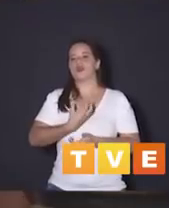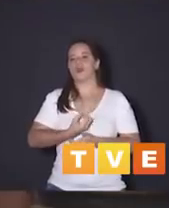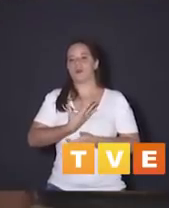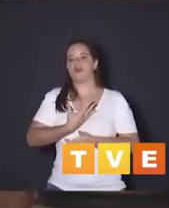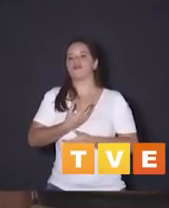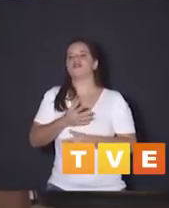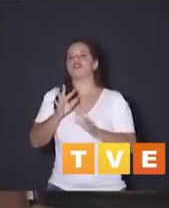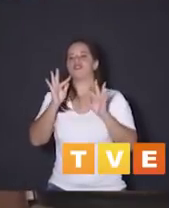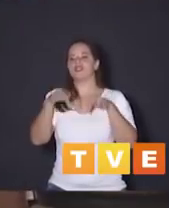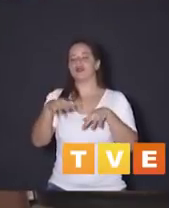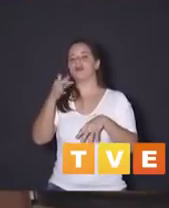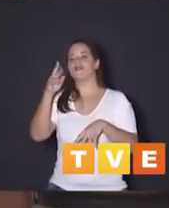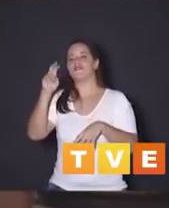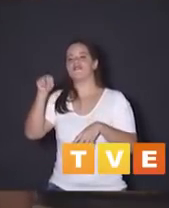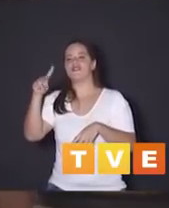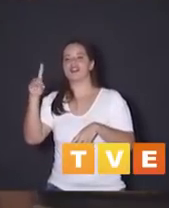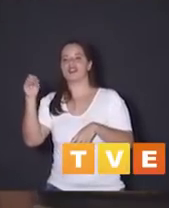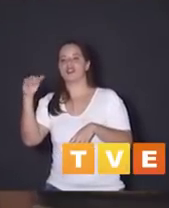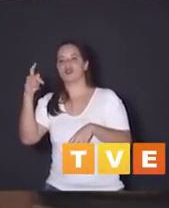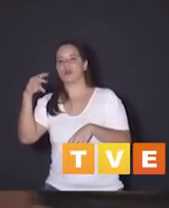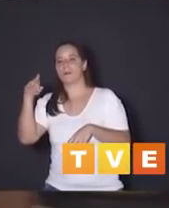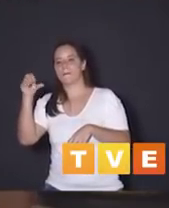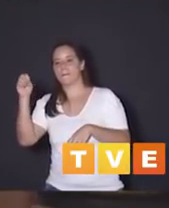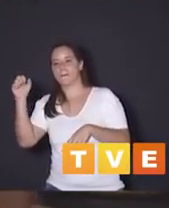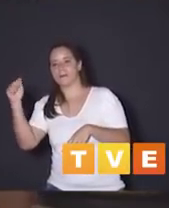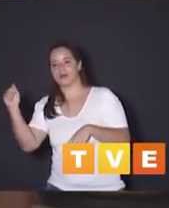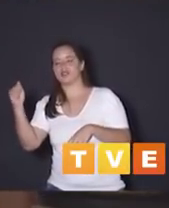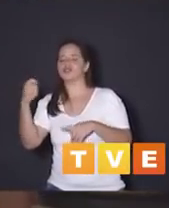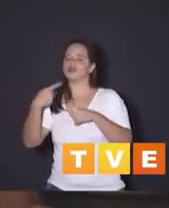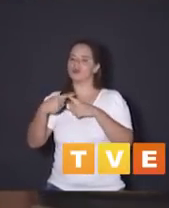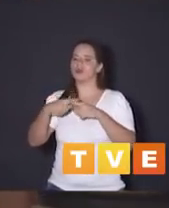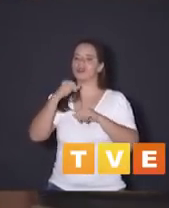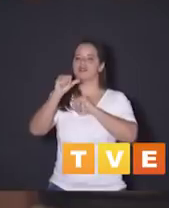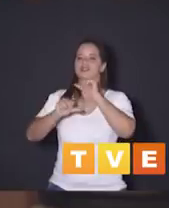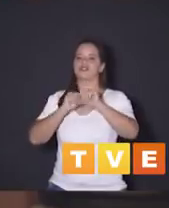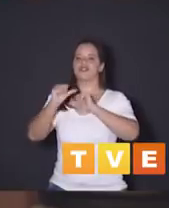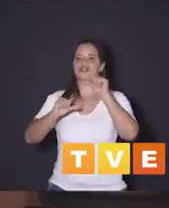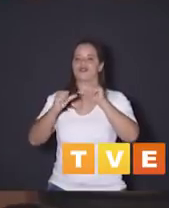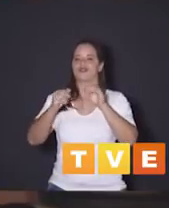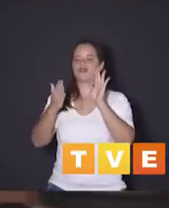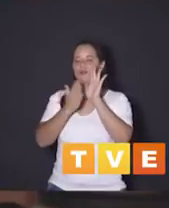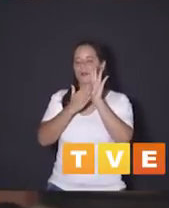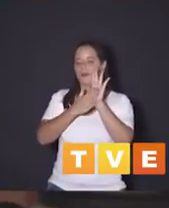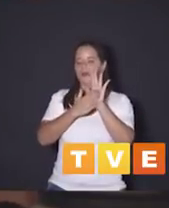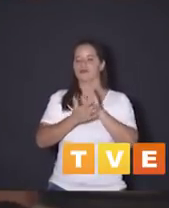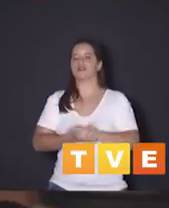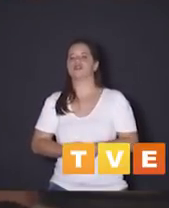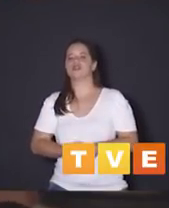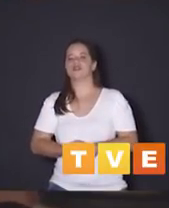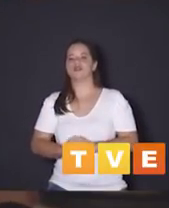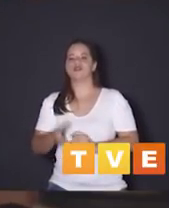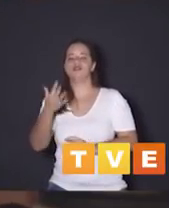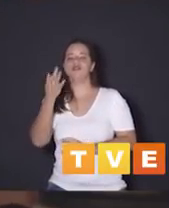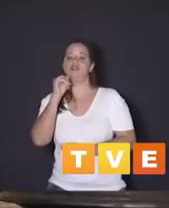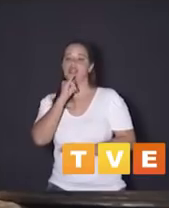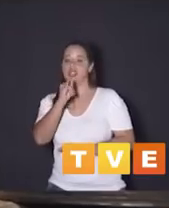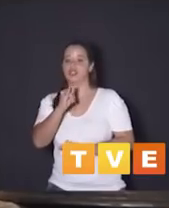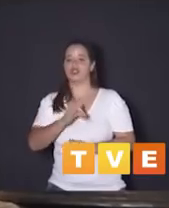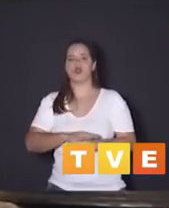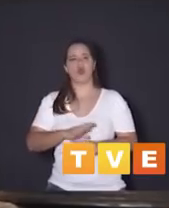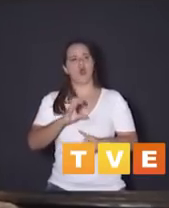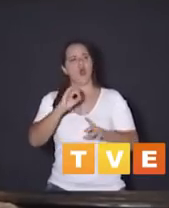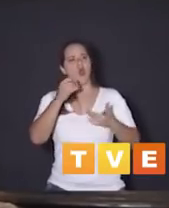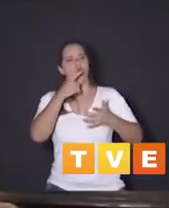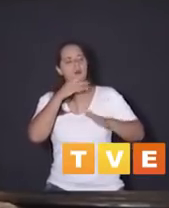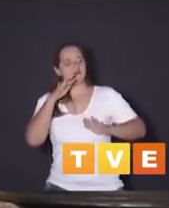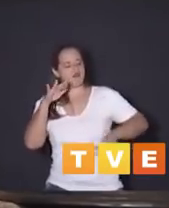e vou terminar com fernando pessoa por causa de seu vale a pena e dessas transformações que você está propondo fernando pessoa diz assim o mar